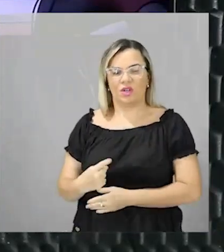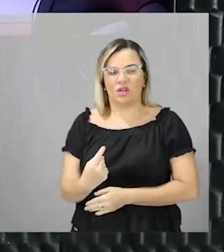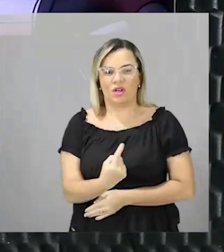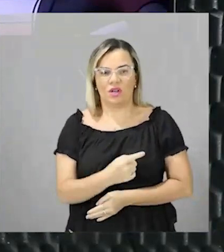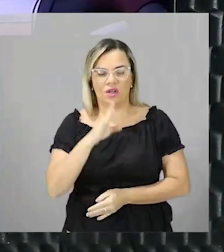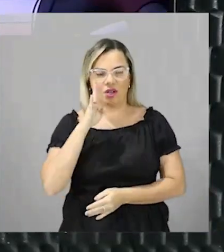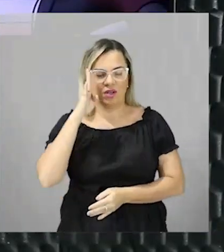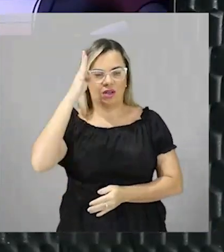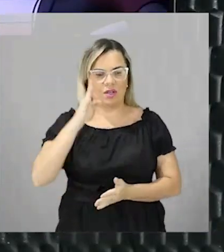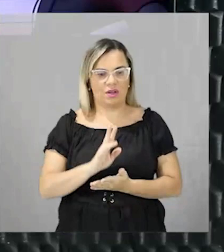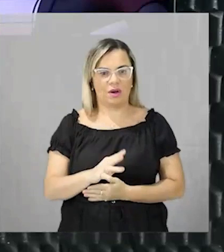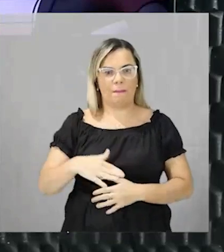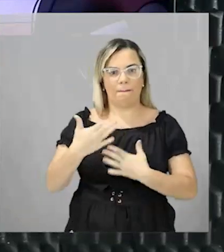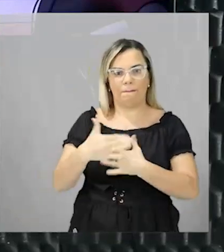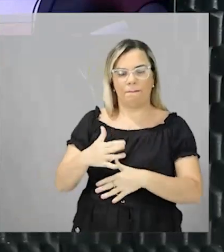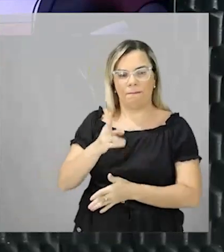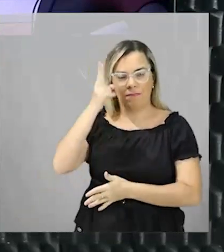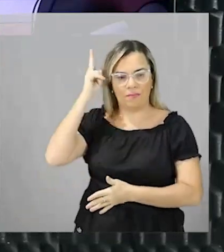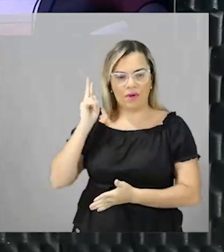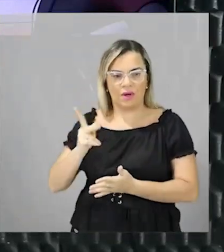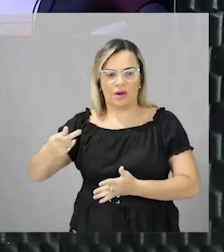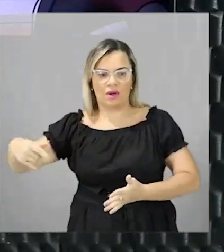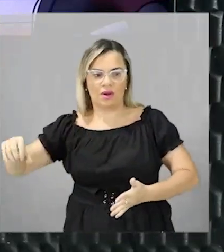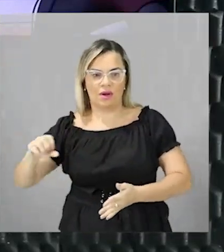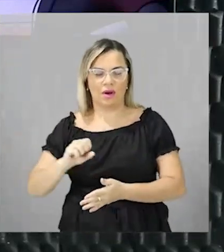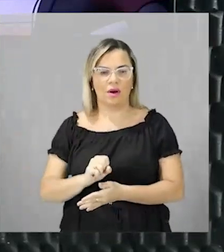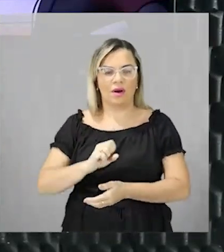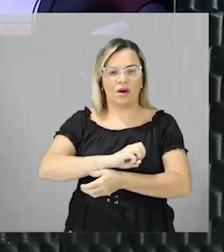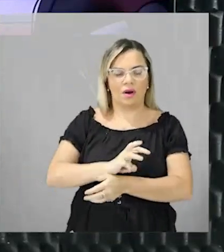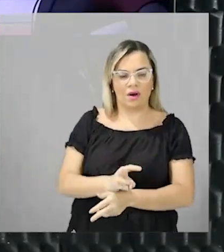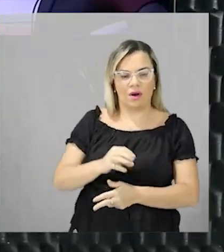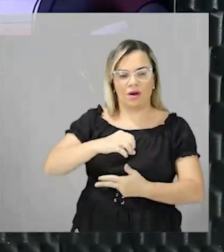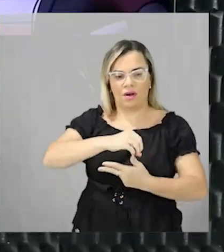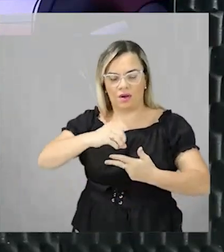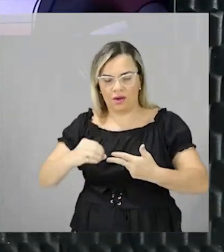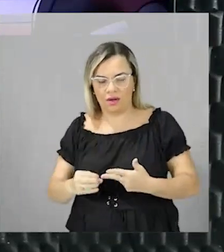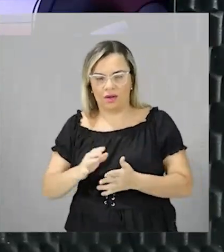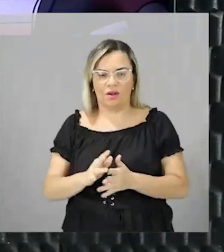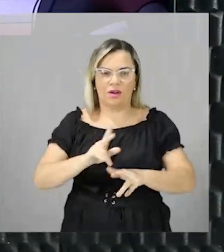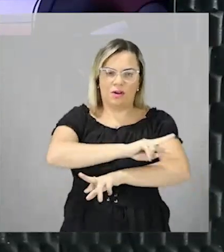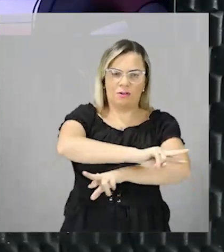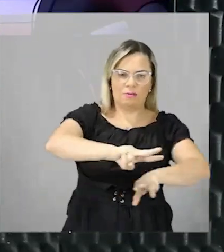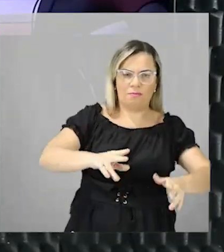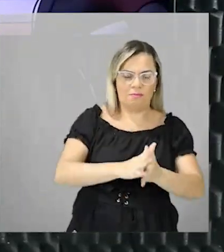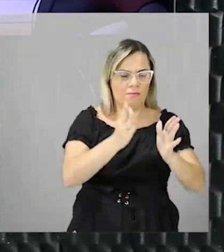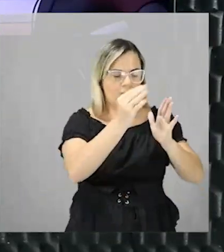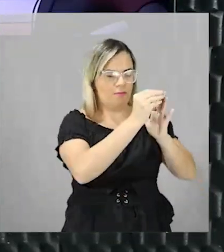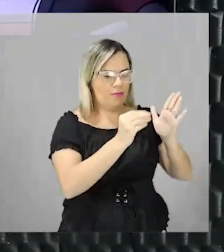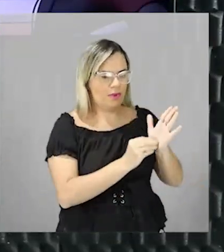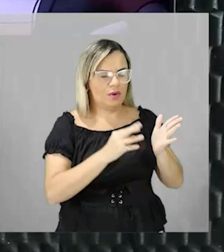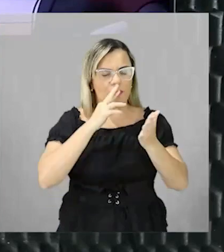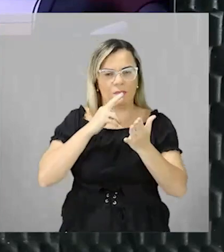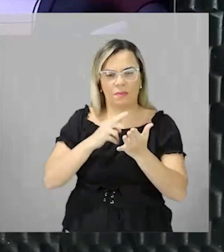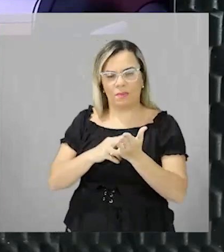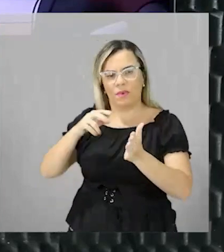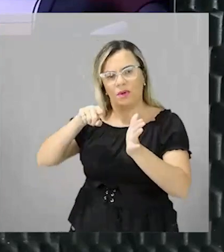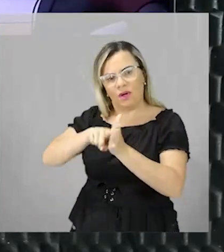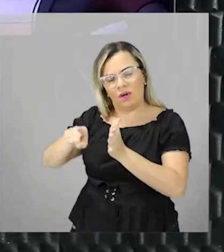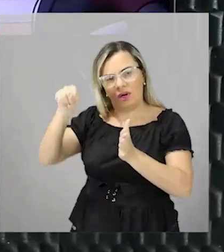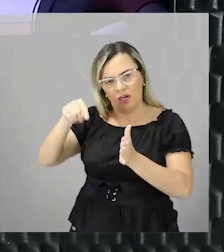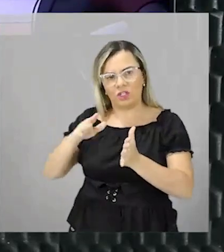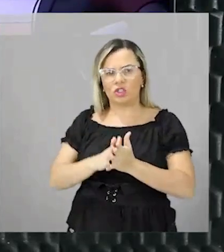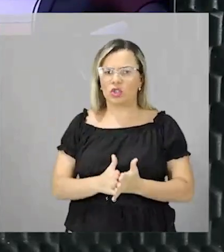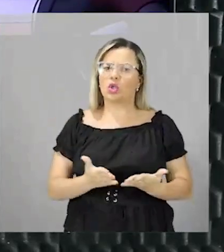de vestibular, do PAS, da nossa UEMA e, claro, do Enem. Uma série de aulas, né, galera, só de resolução de questões e